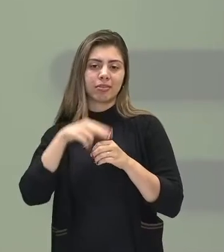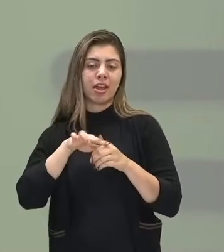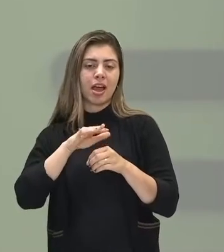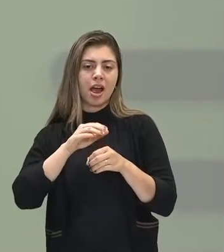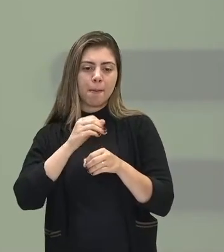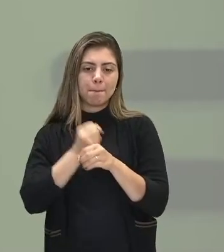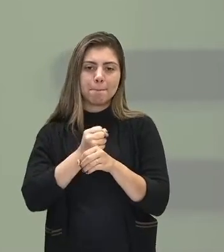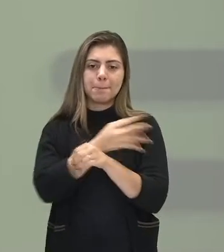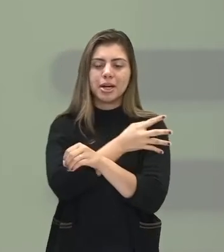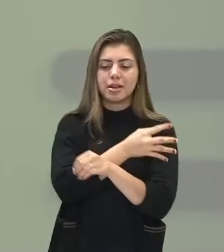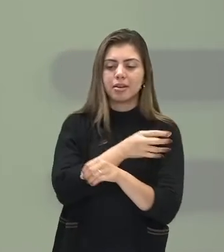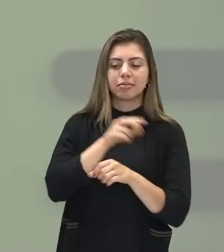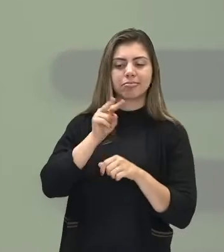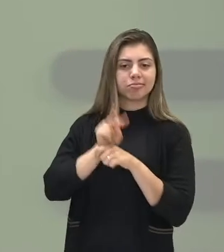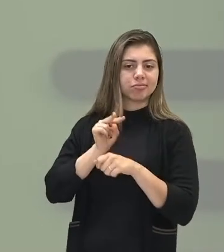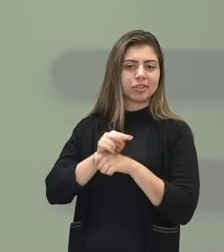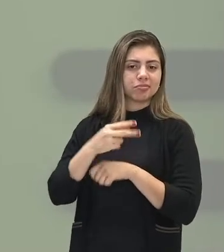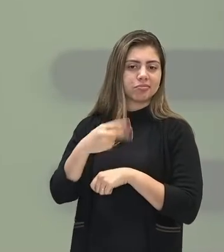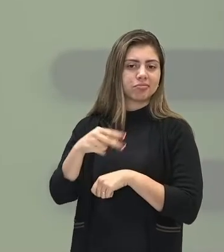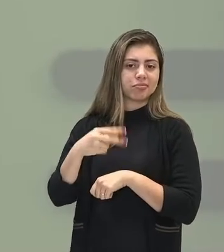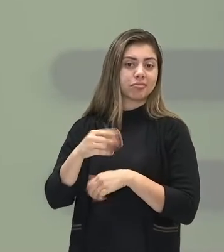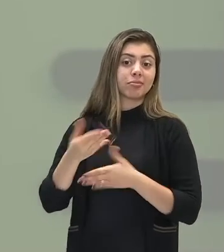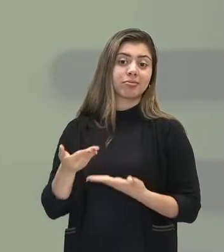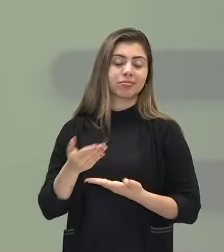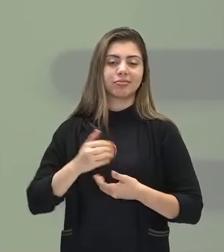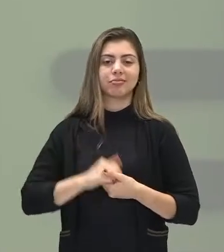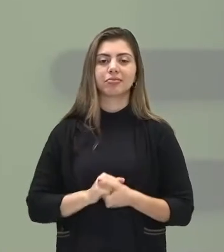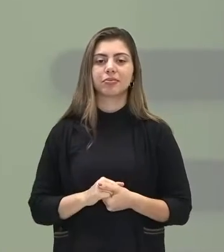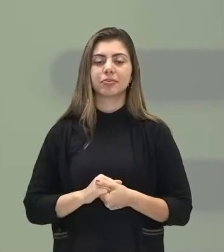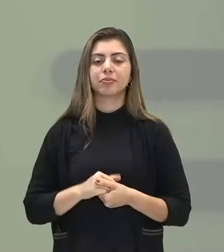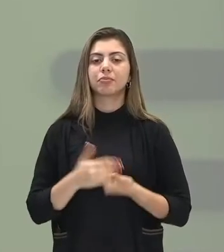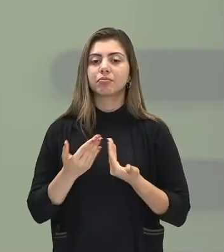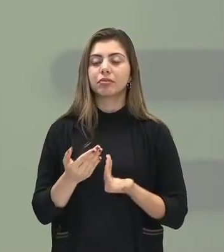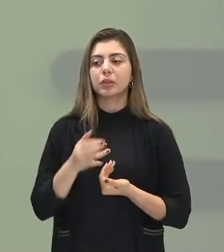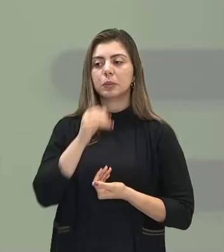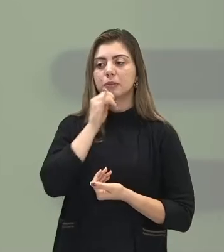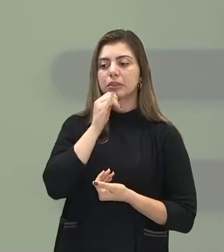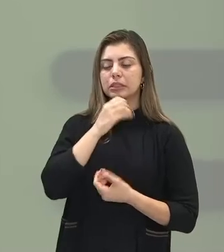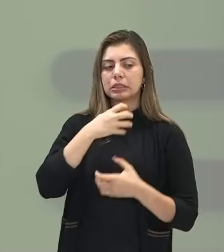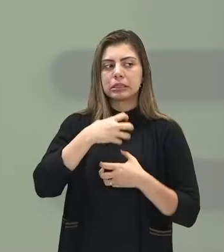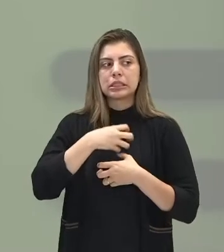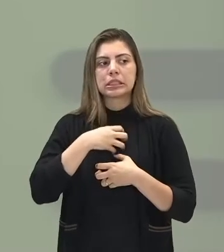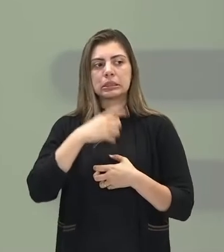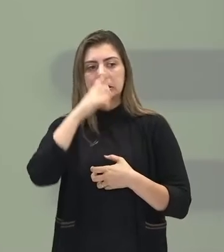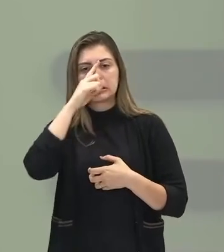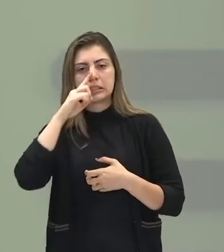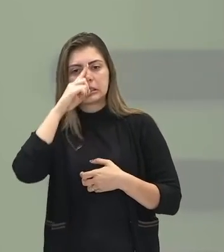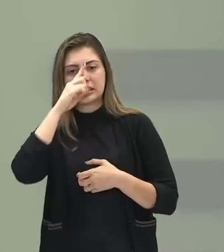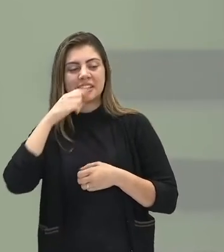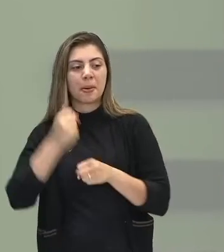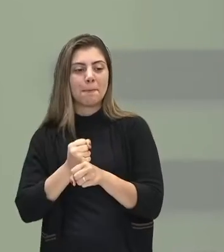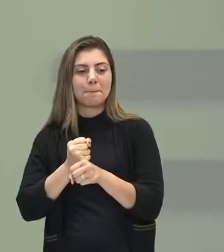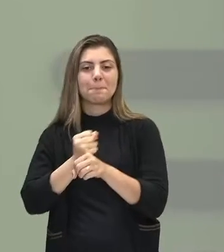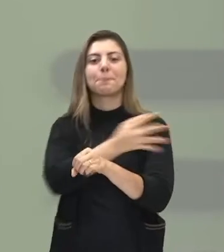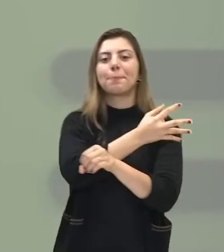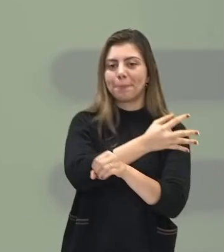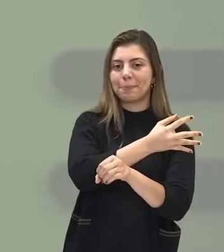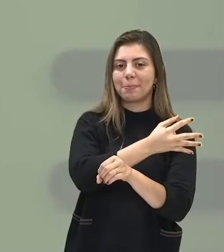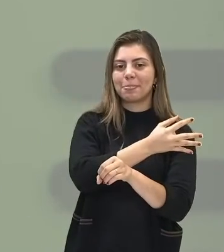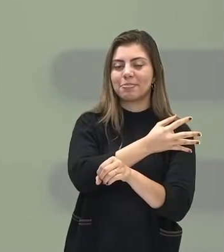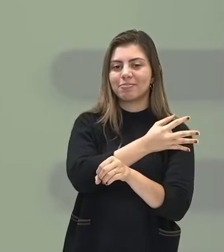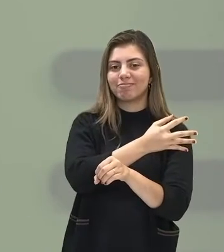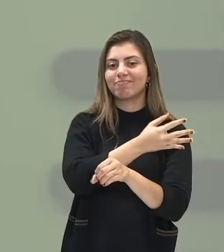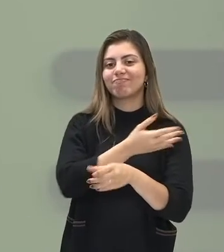desse besouro, né? Então, quando vem o inimigo, ele dá uma rajada com